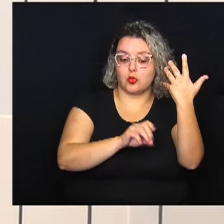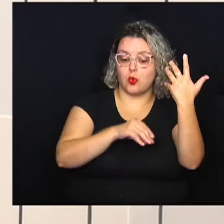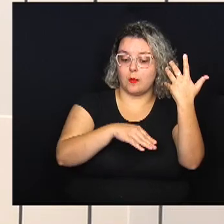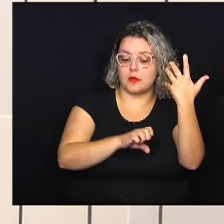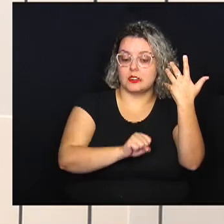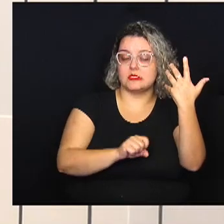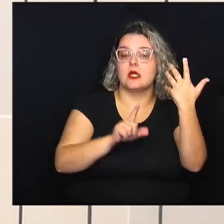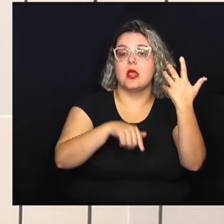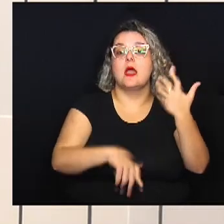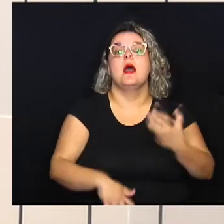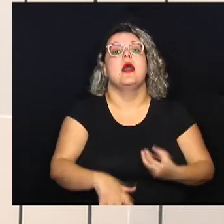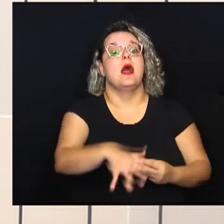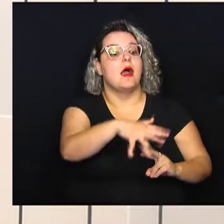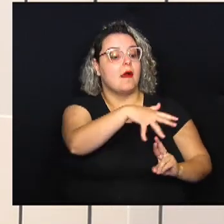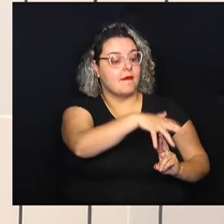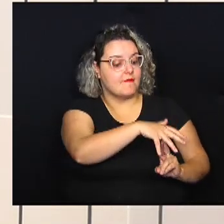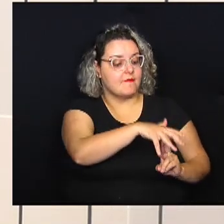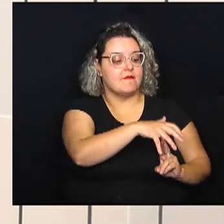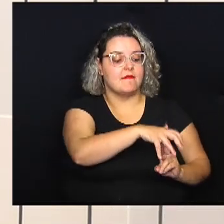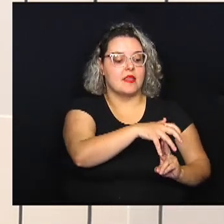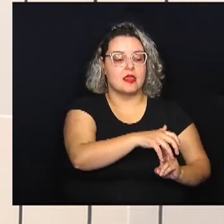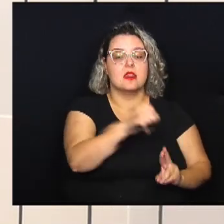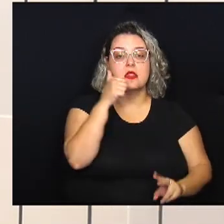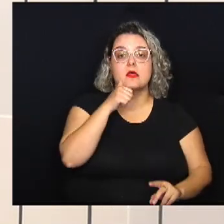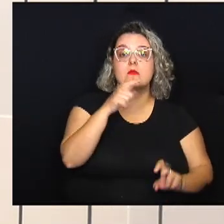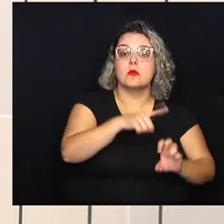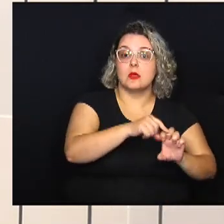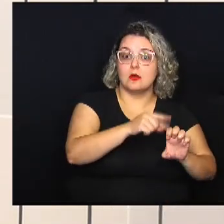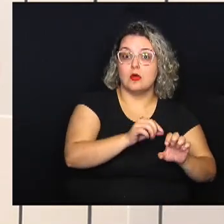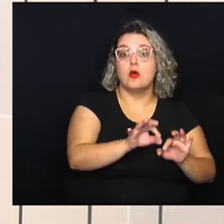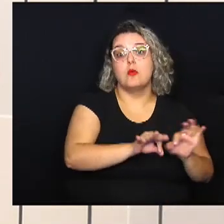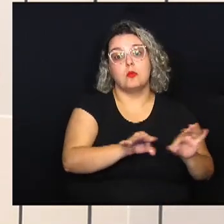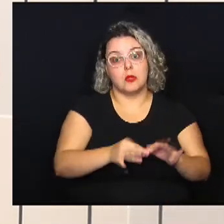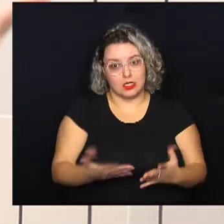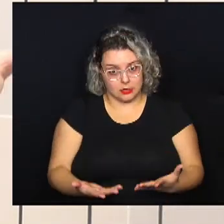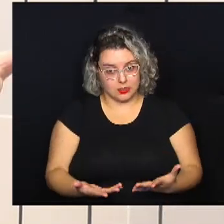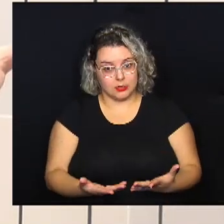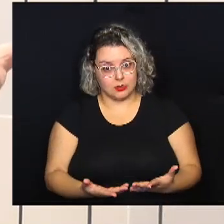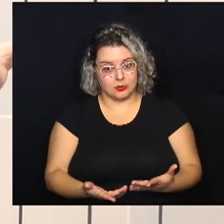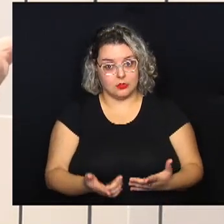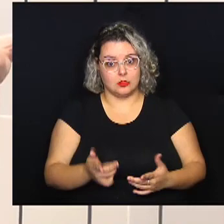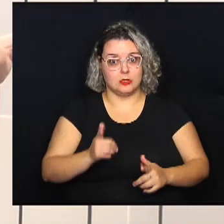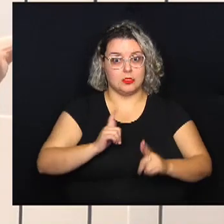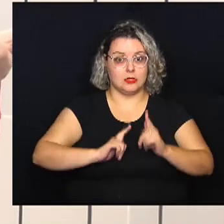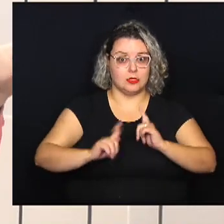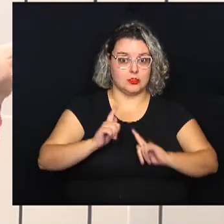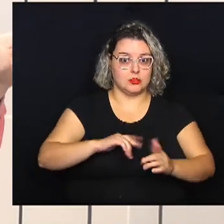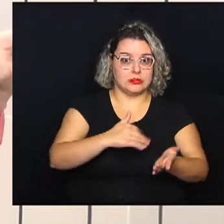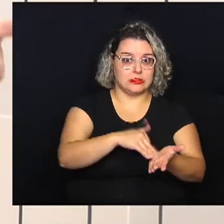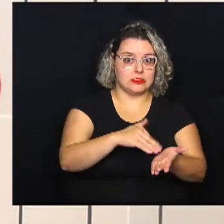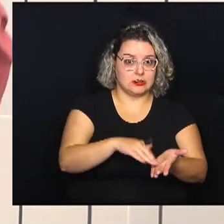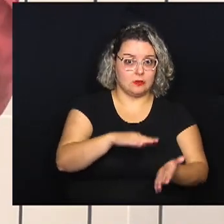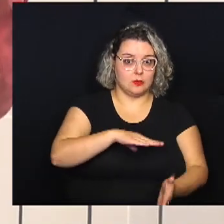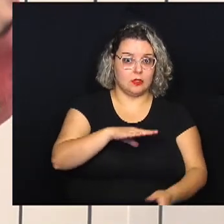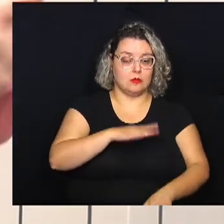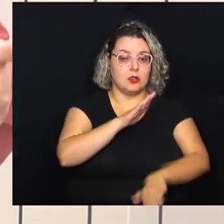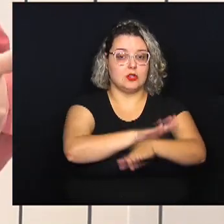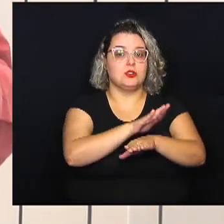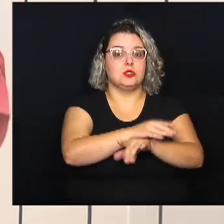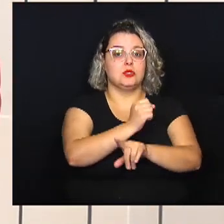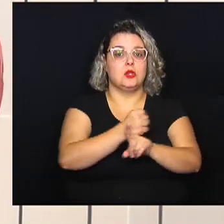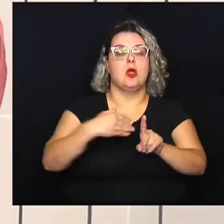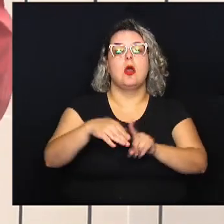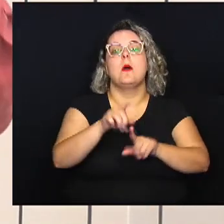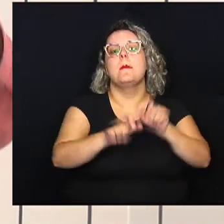a Feira das Mulheres Empreendedoras, programa sob a gestão da Secretaria Municipal de Assistência Social, Pessoa